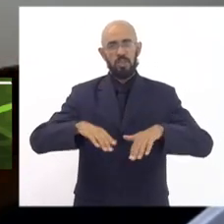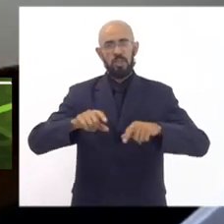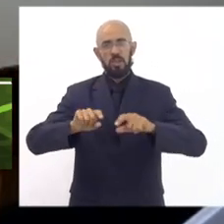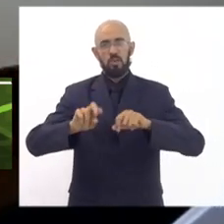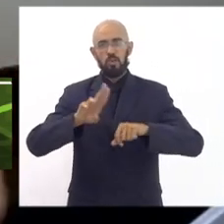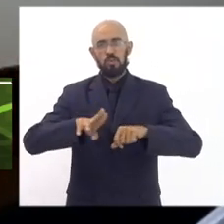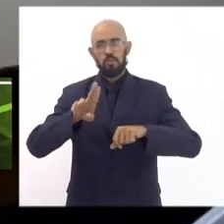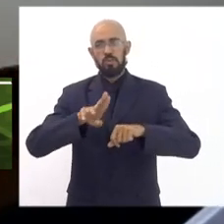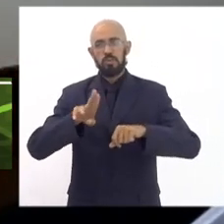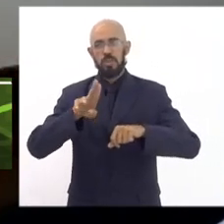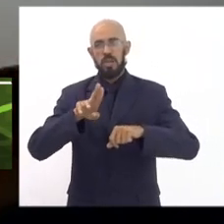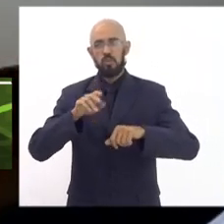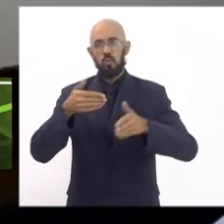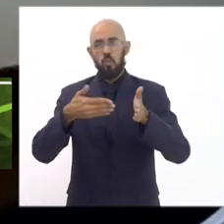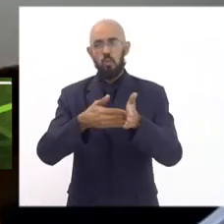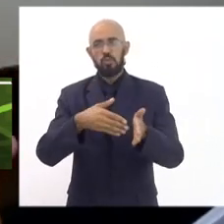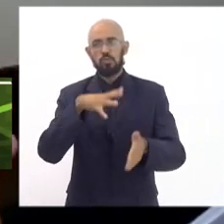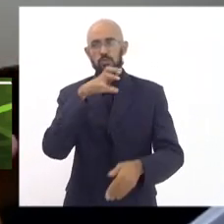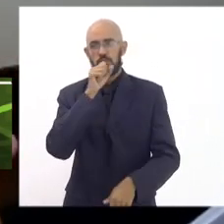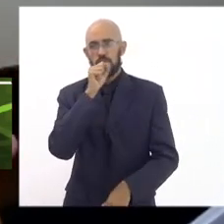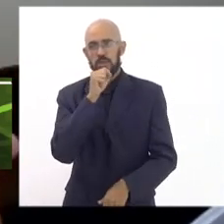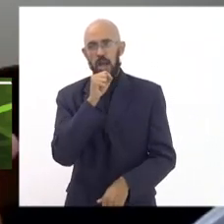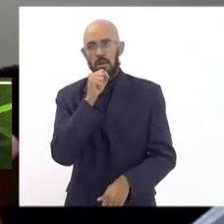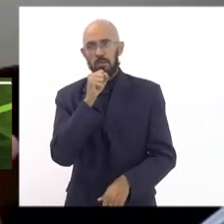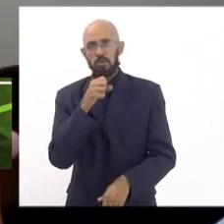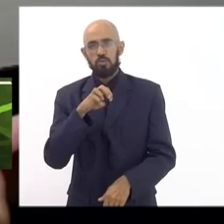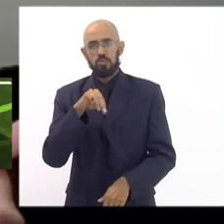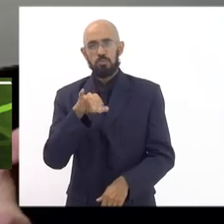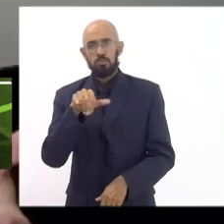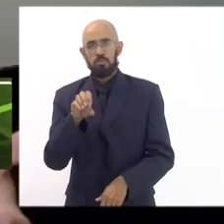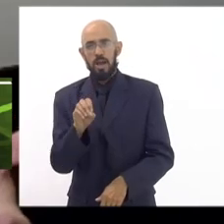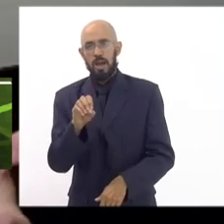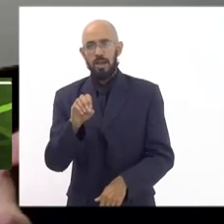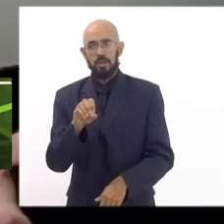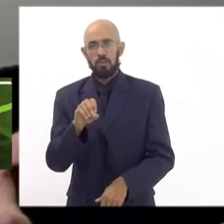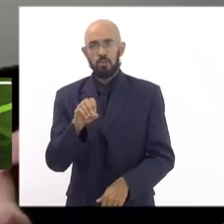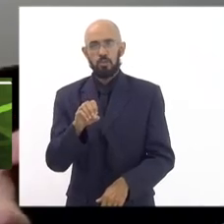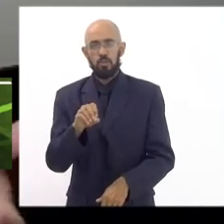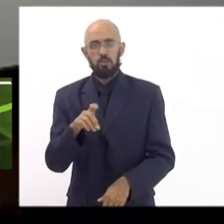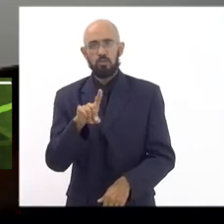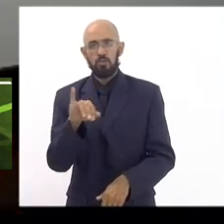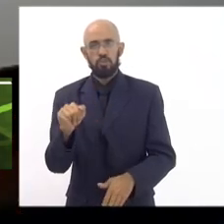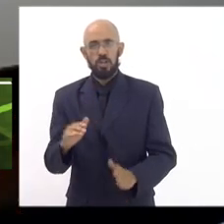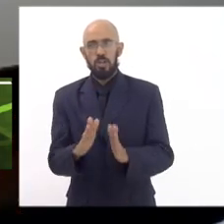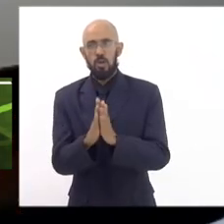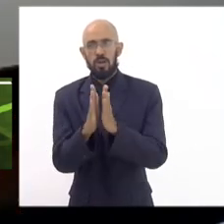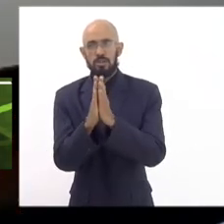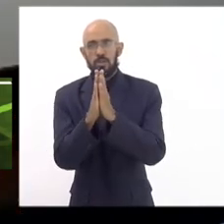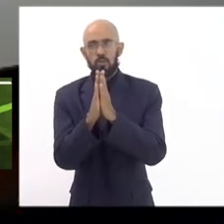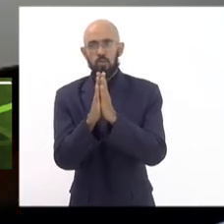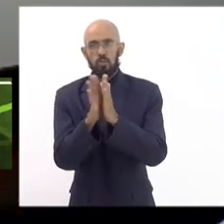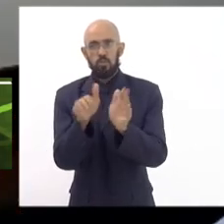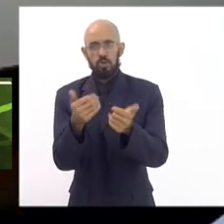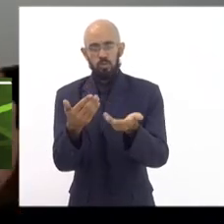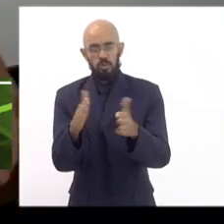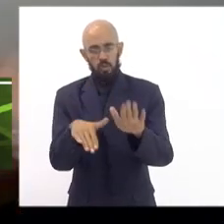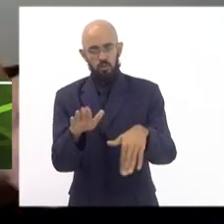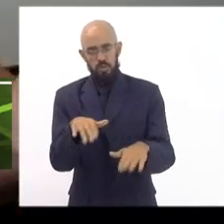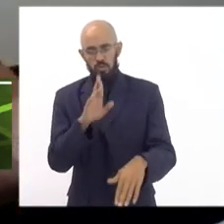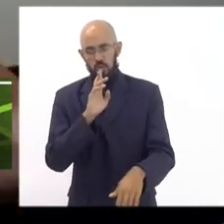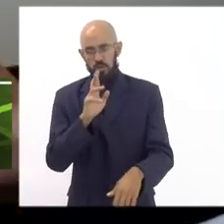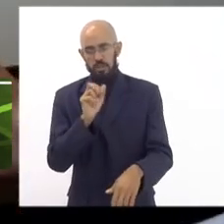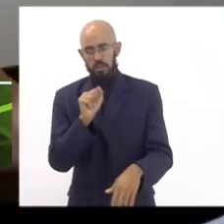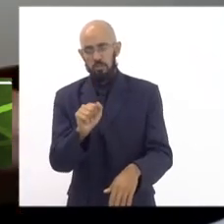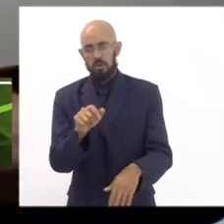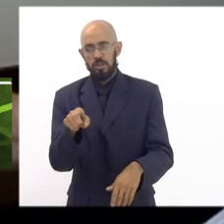último sábado do mês de maio como dia da oração. Essa lei está em vigor no estado. Então, talvez o Rodrigo pudesse fazer algum